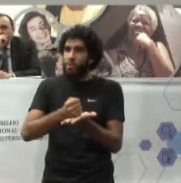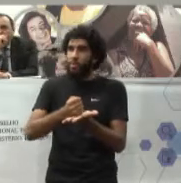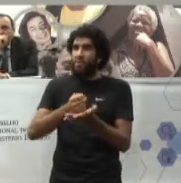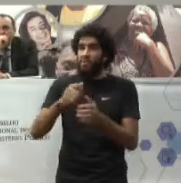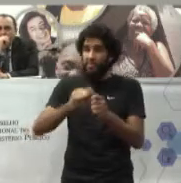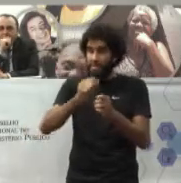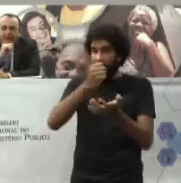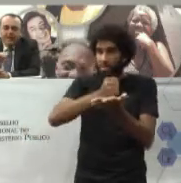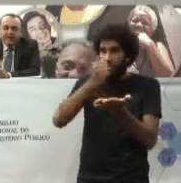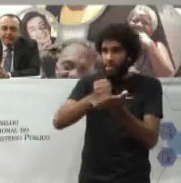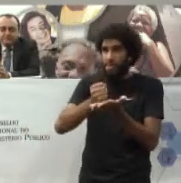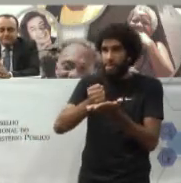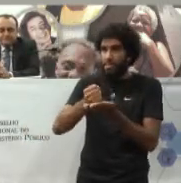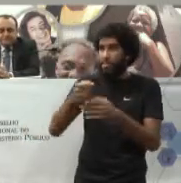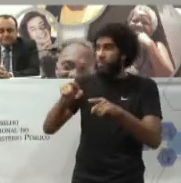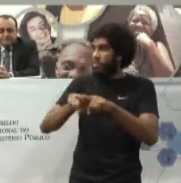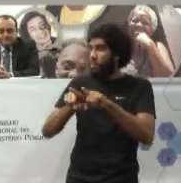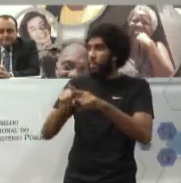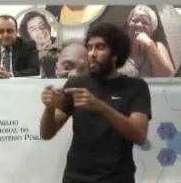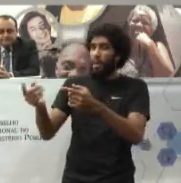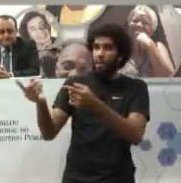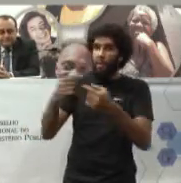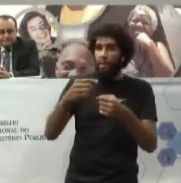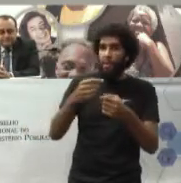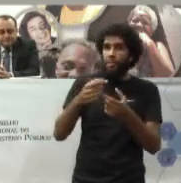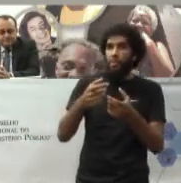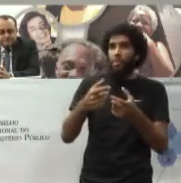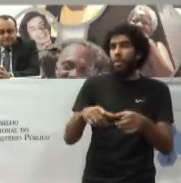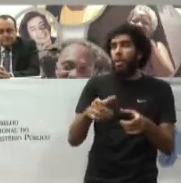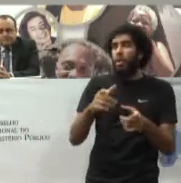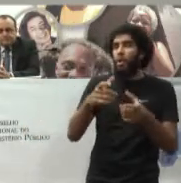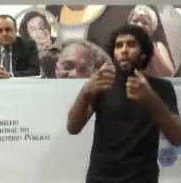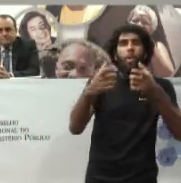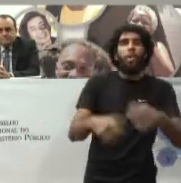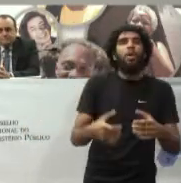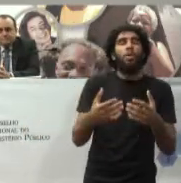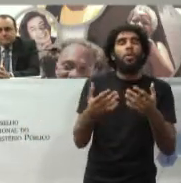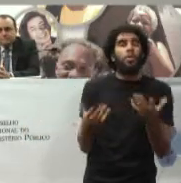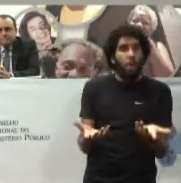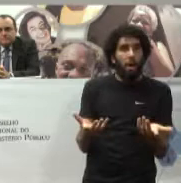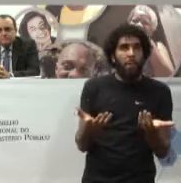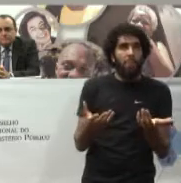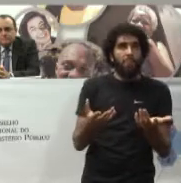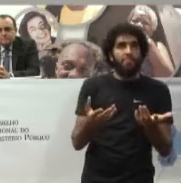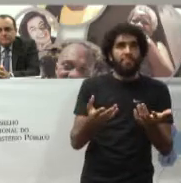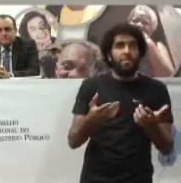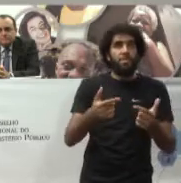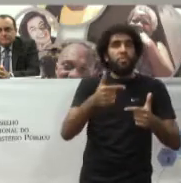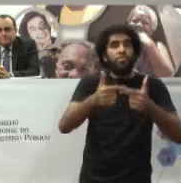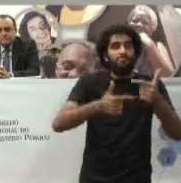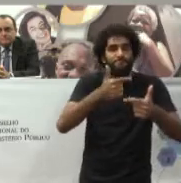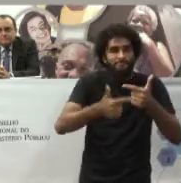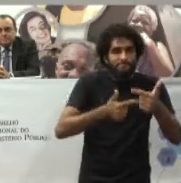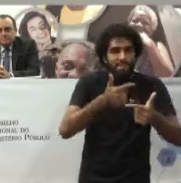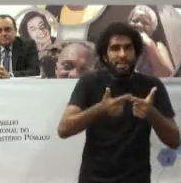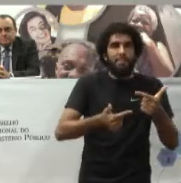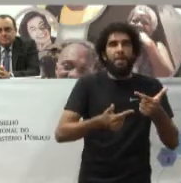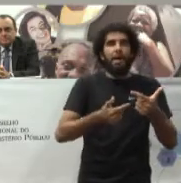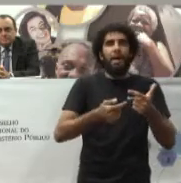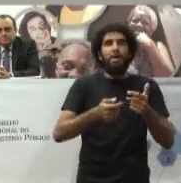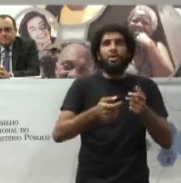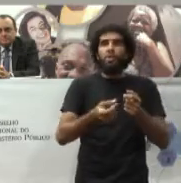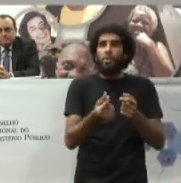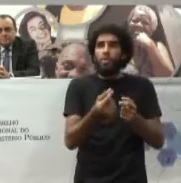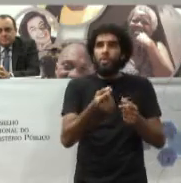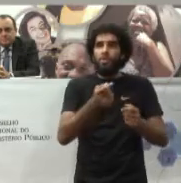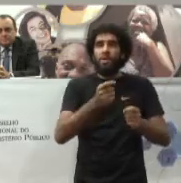e vindo desse lugar do lugar volto a repetir onde a atividade econômica historicamente é presidida pelo pé